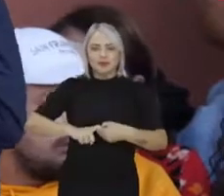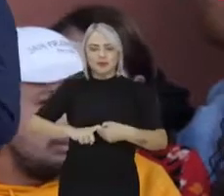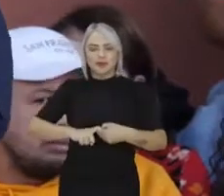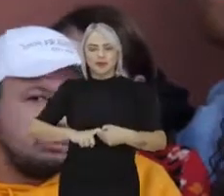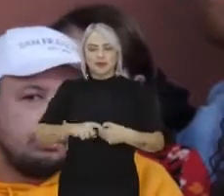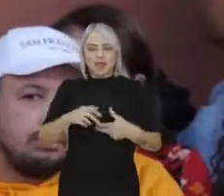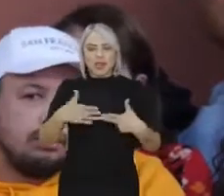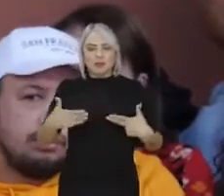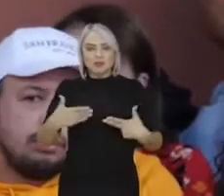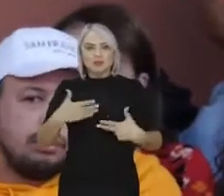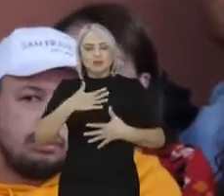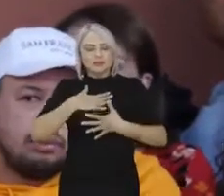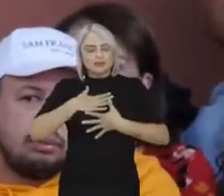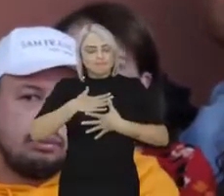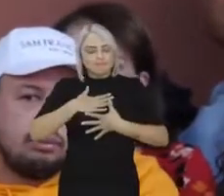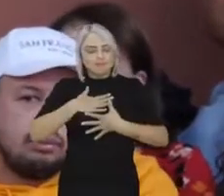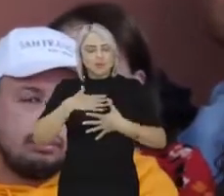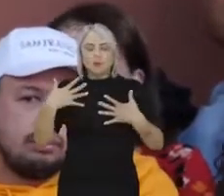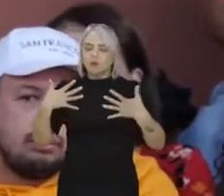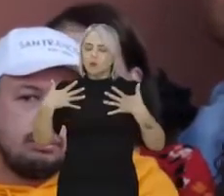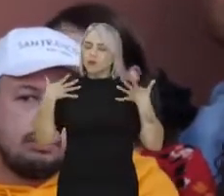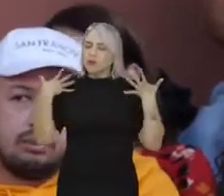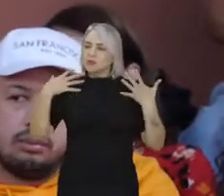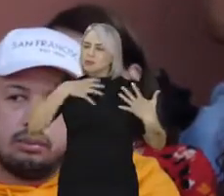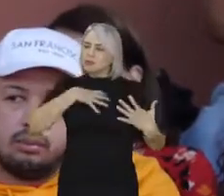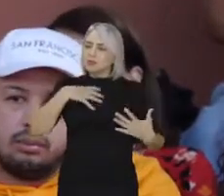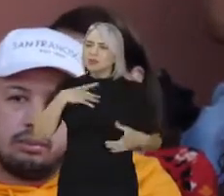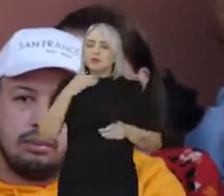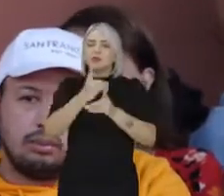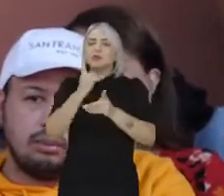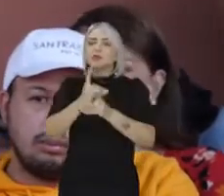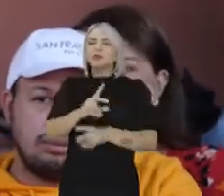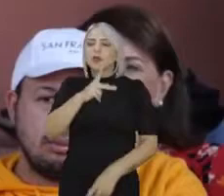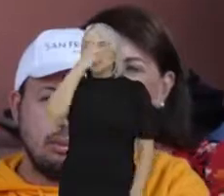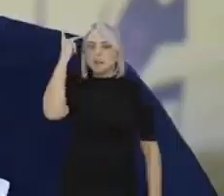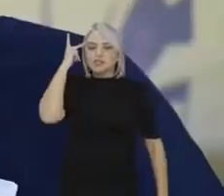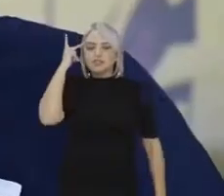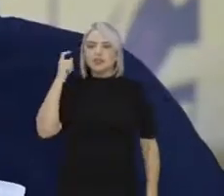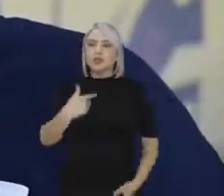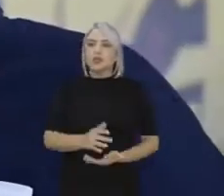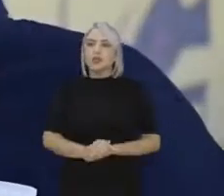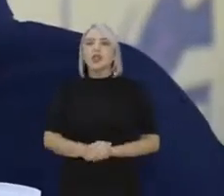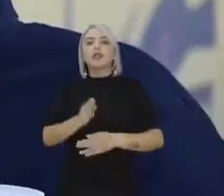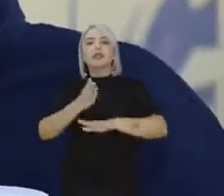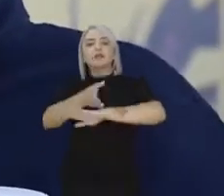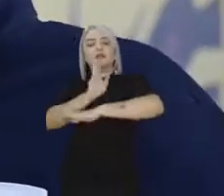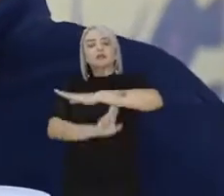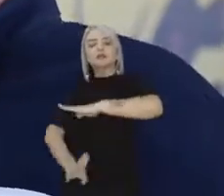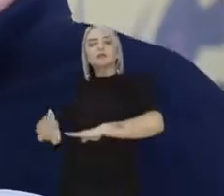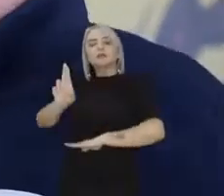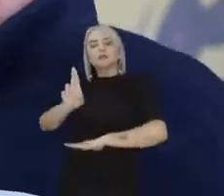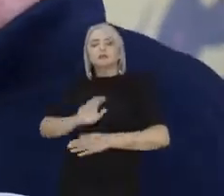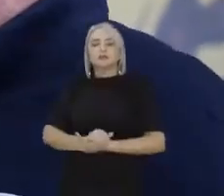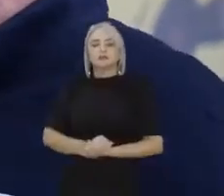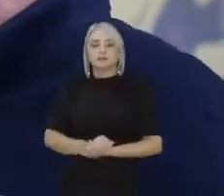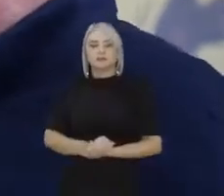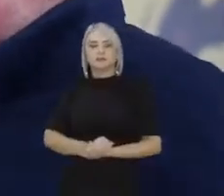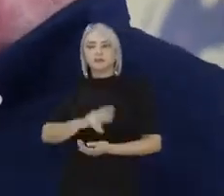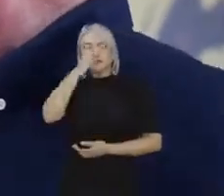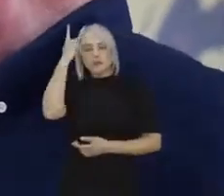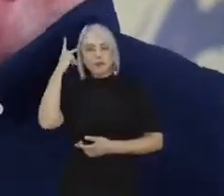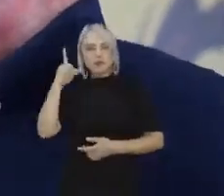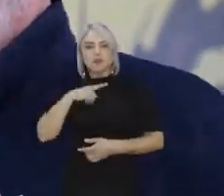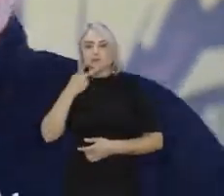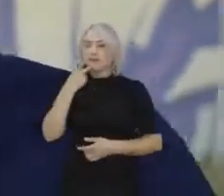mais orgulho é quando eu encontro uma pessoa que foi fazer universidade. Há pessoas que falam assim para